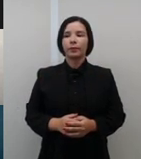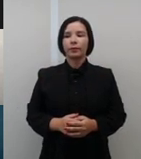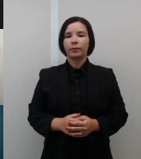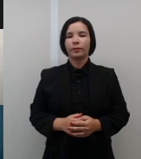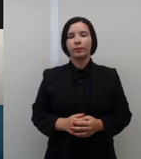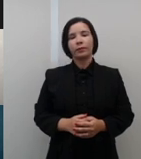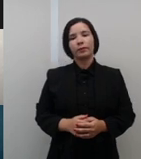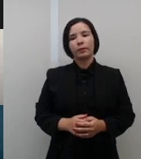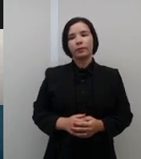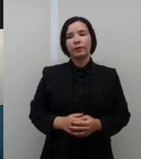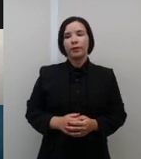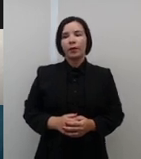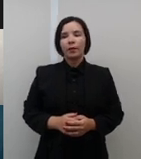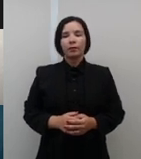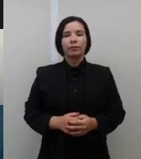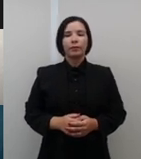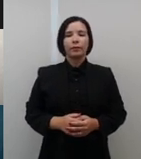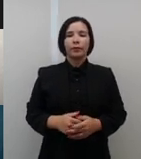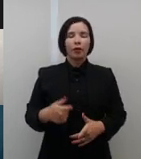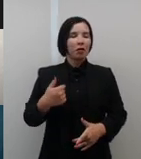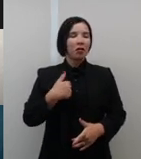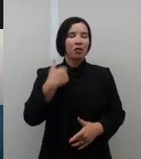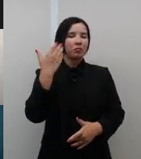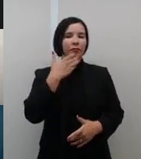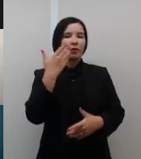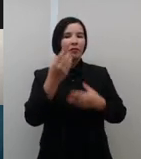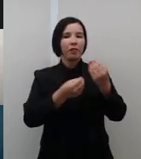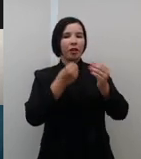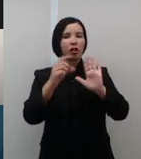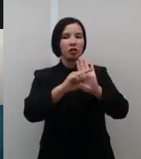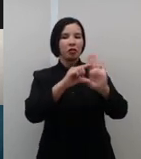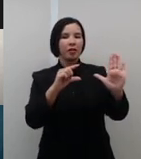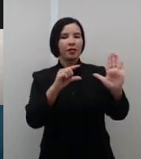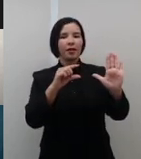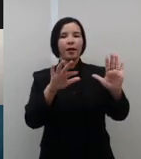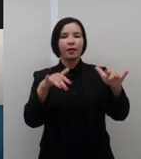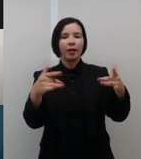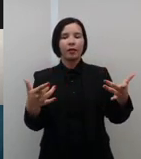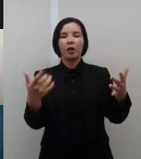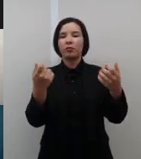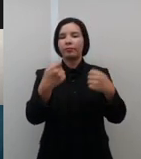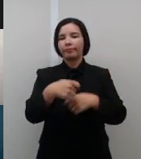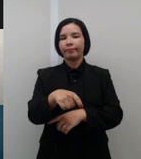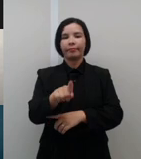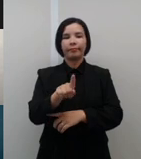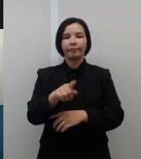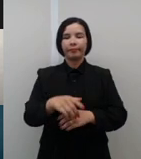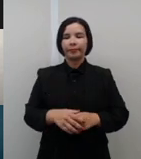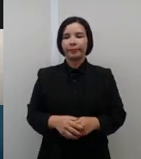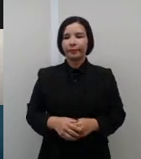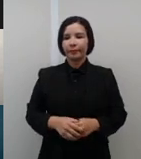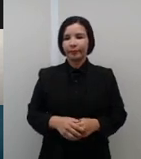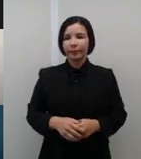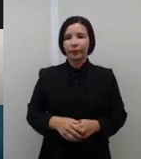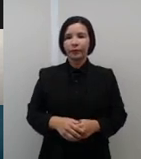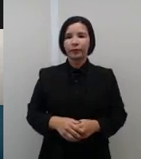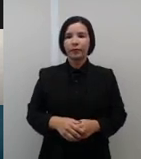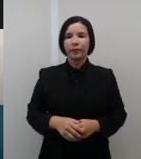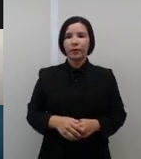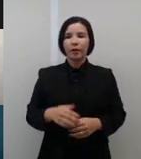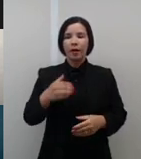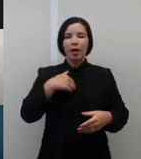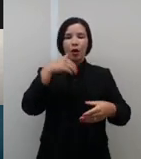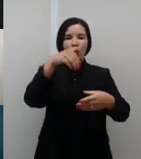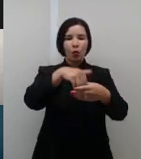então, não vejo como algum destaque, então, não havendo destaque, eu proclamo aqui